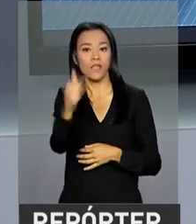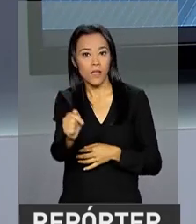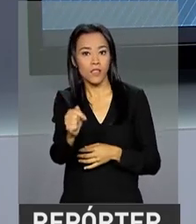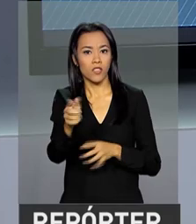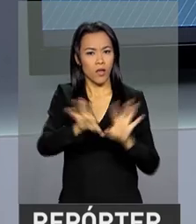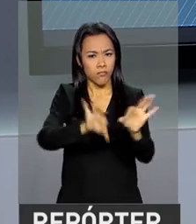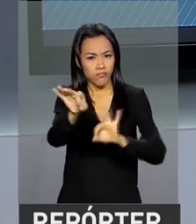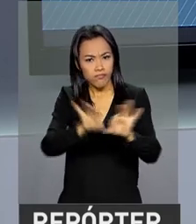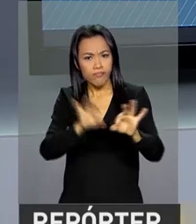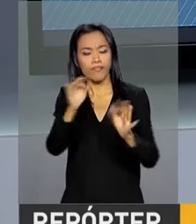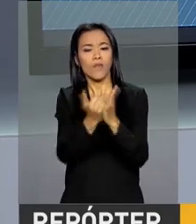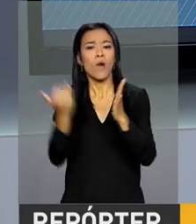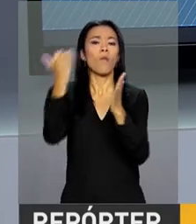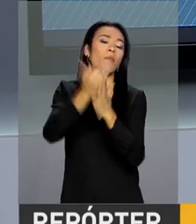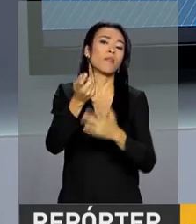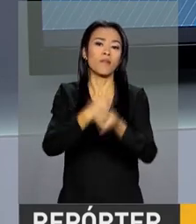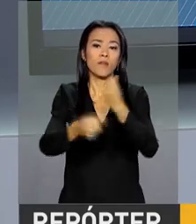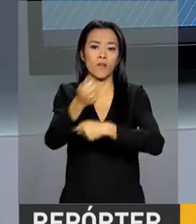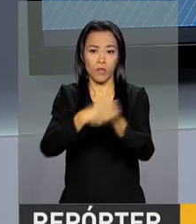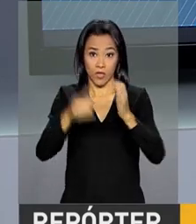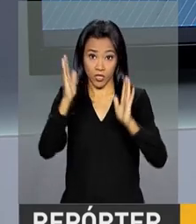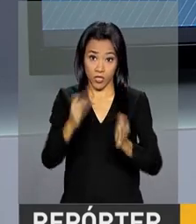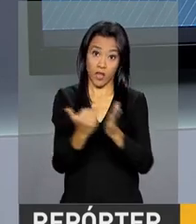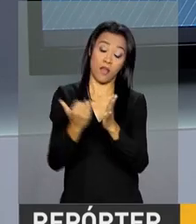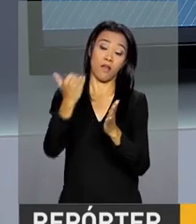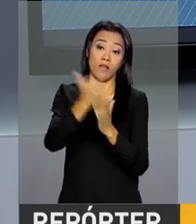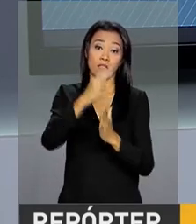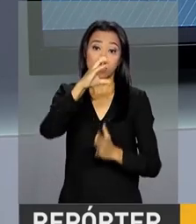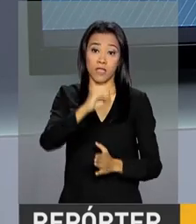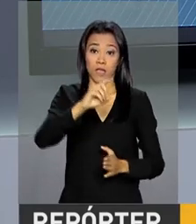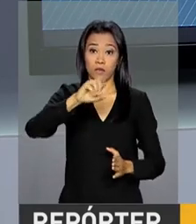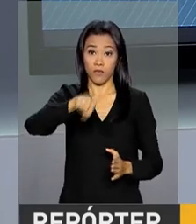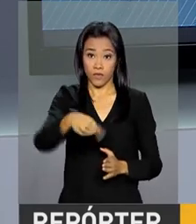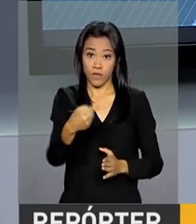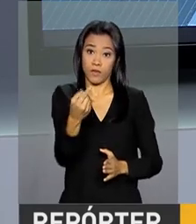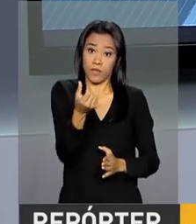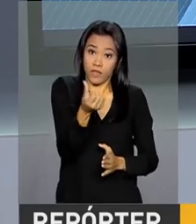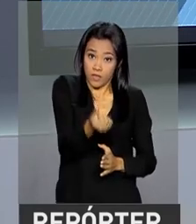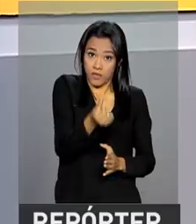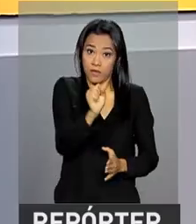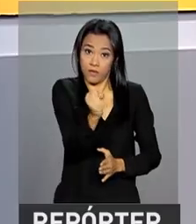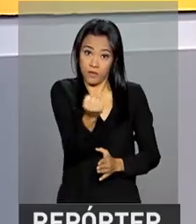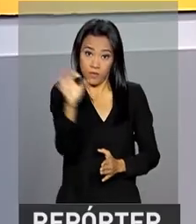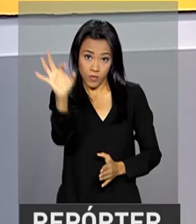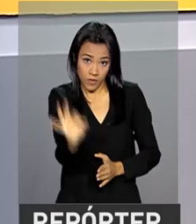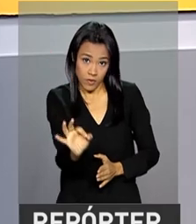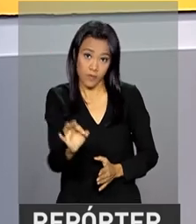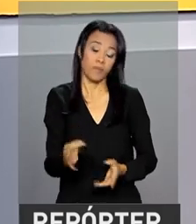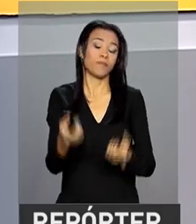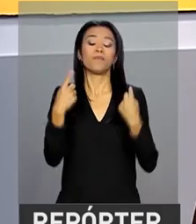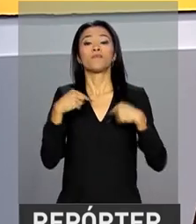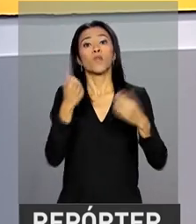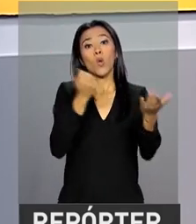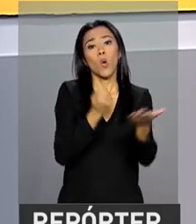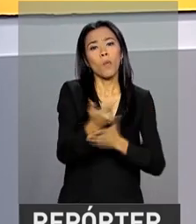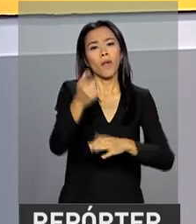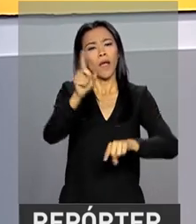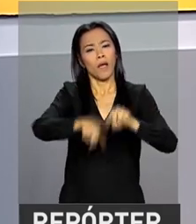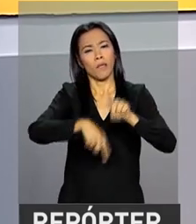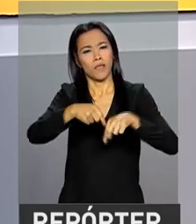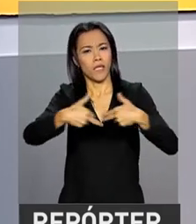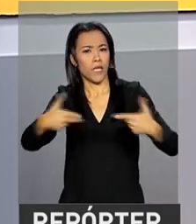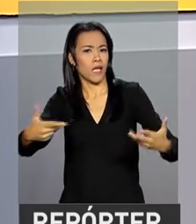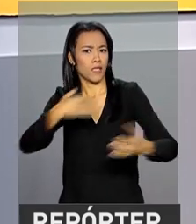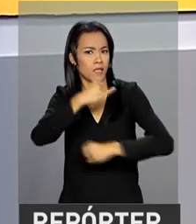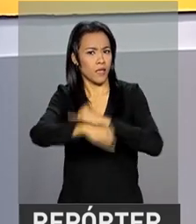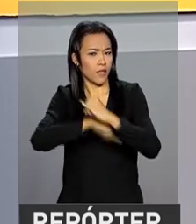a projeção de crescimento da economia foi elevada para 0,68 por cento comprar produtos importados pela